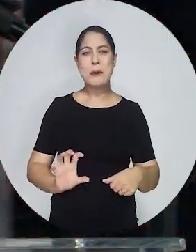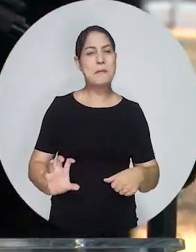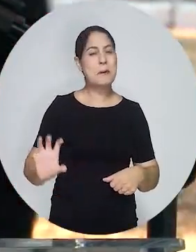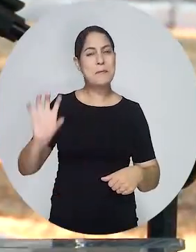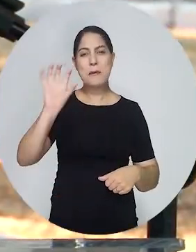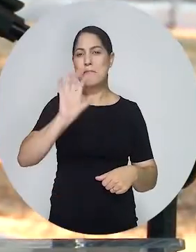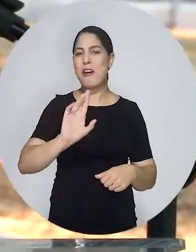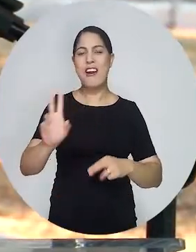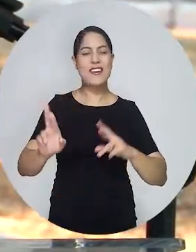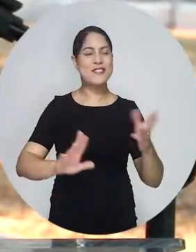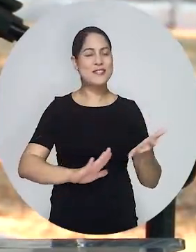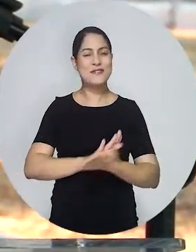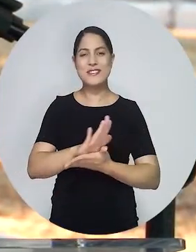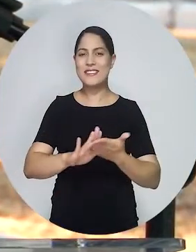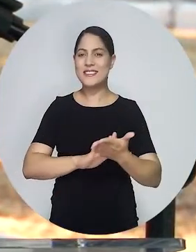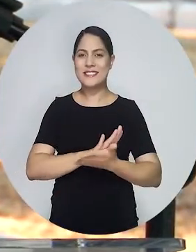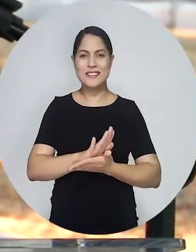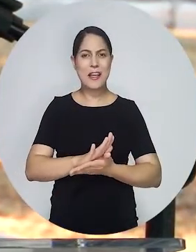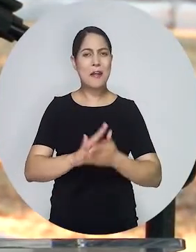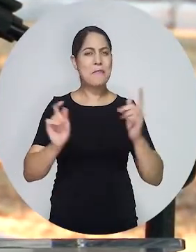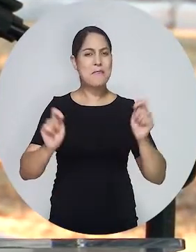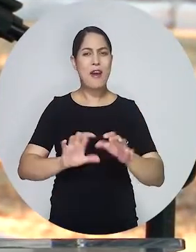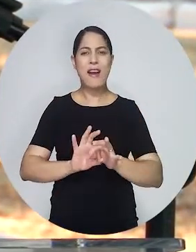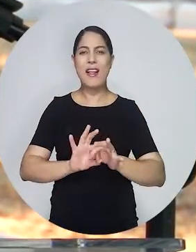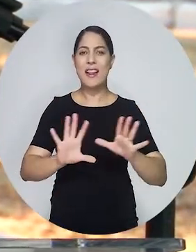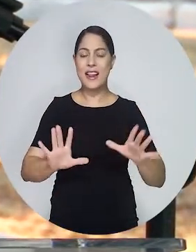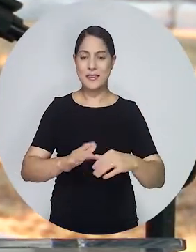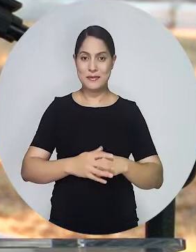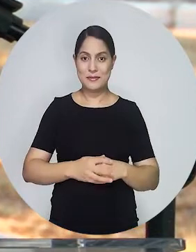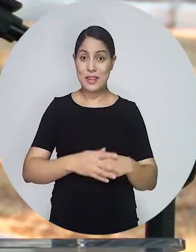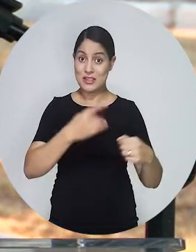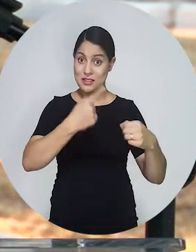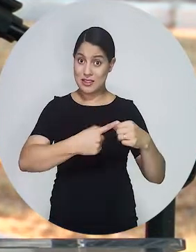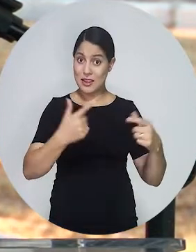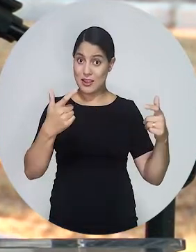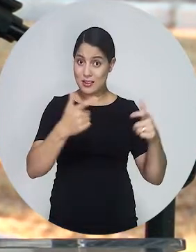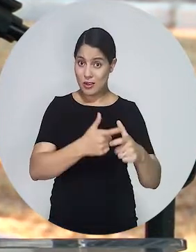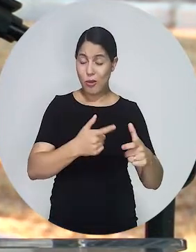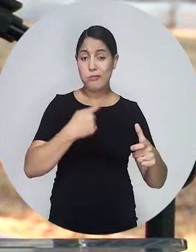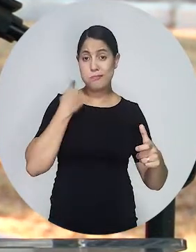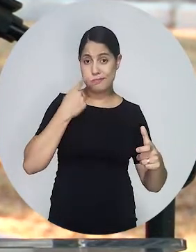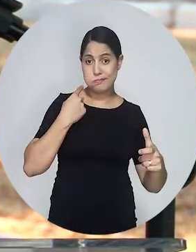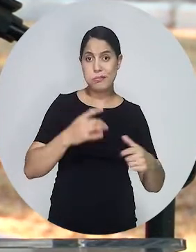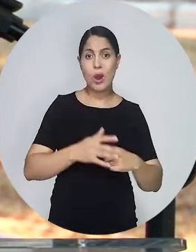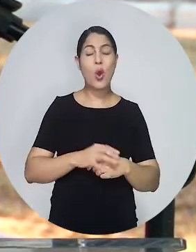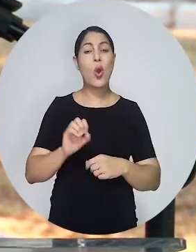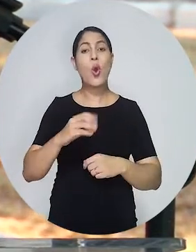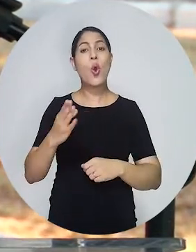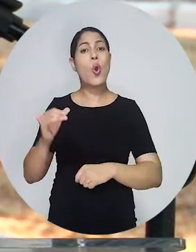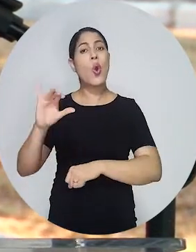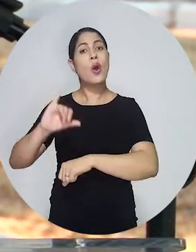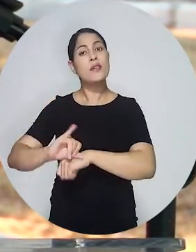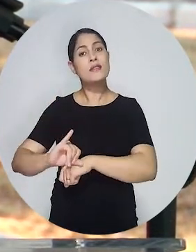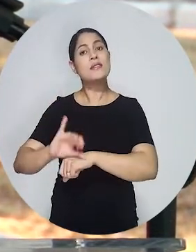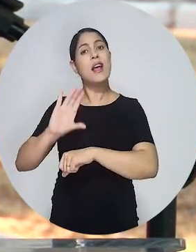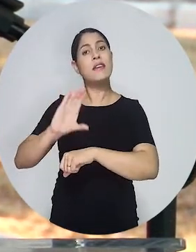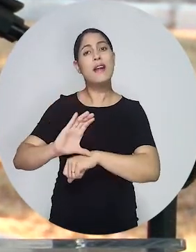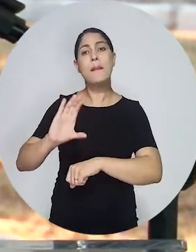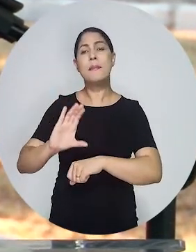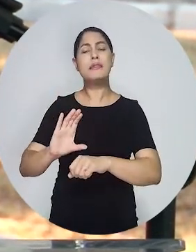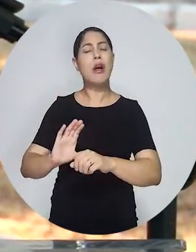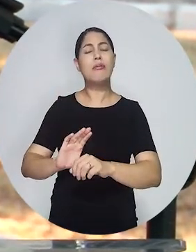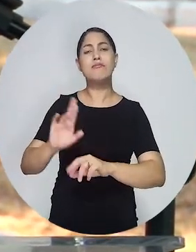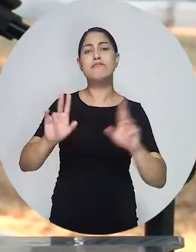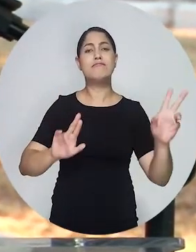Brasil que não há diferença entre os advogados e advogadas e que estão estabelecidos no interior com aqueles que